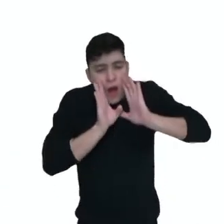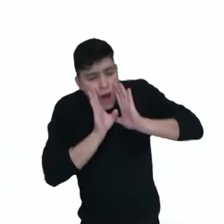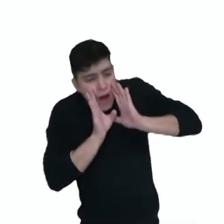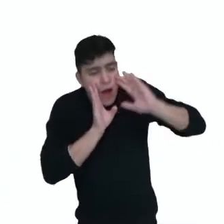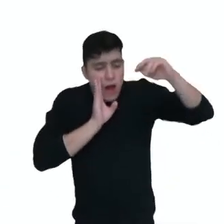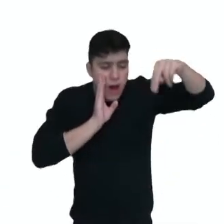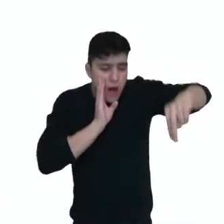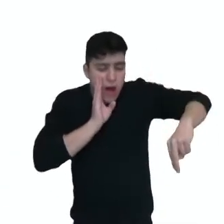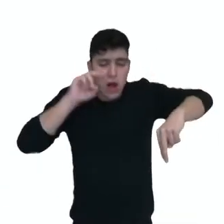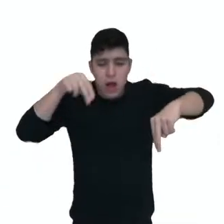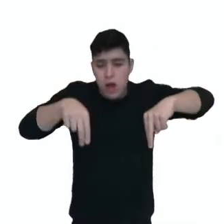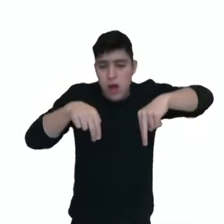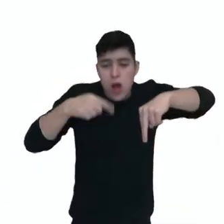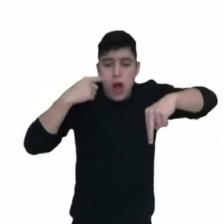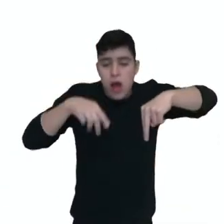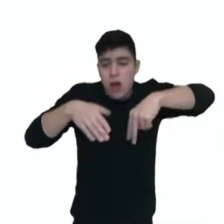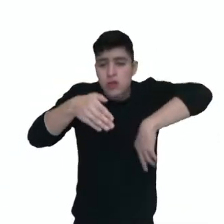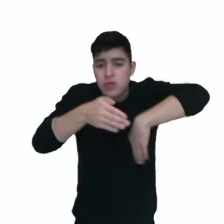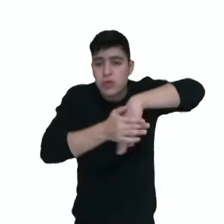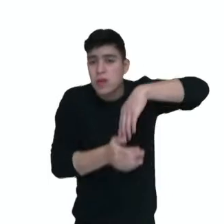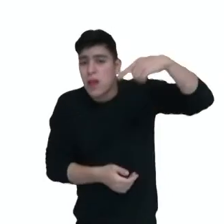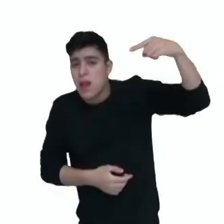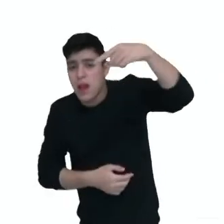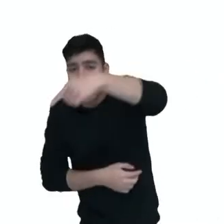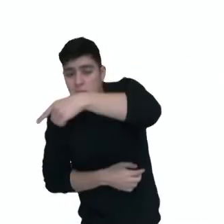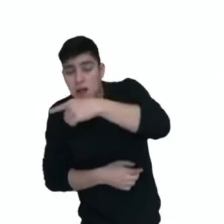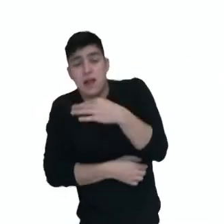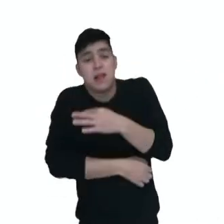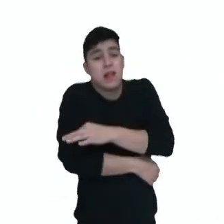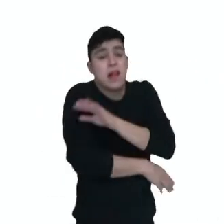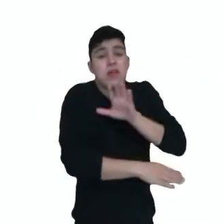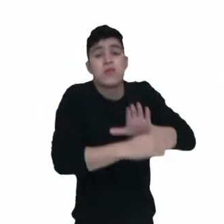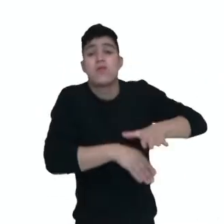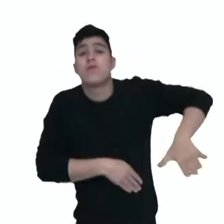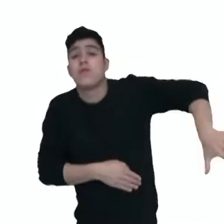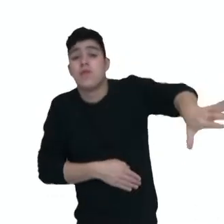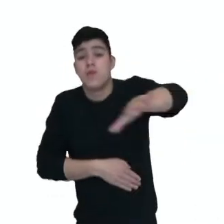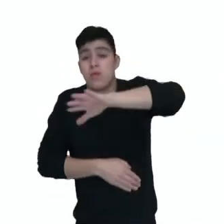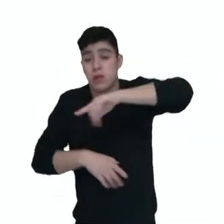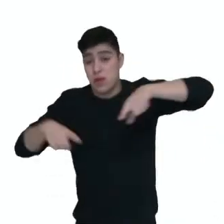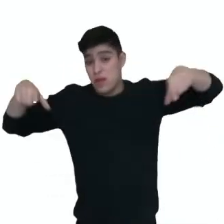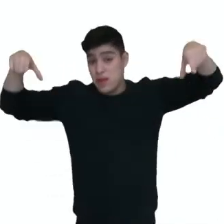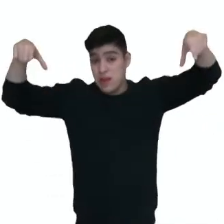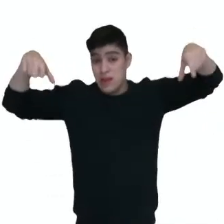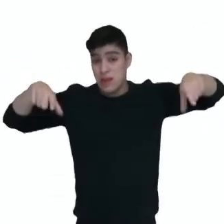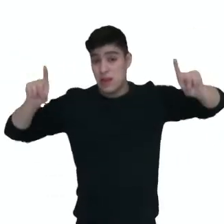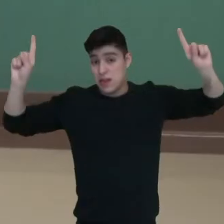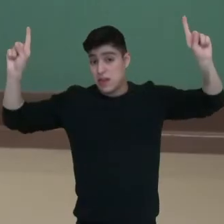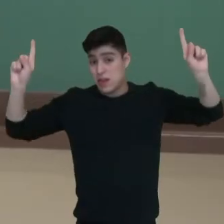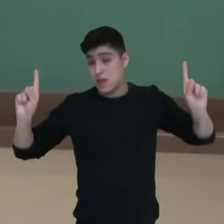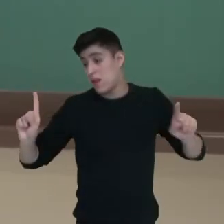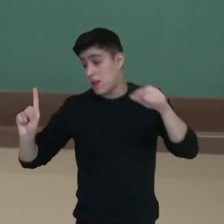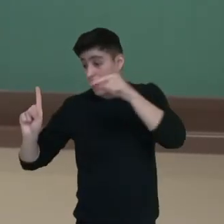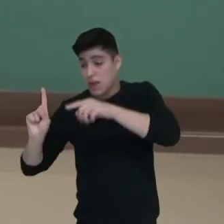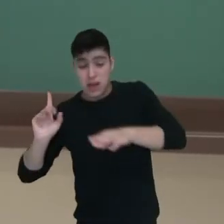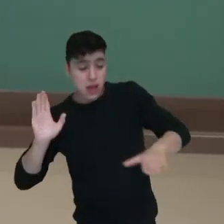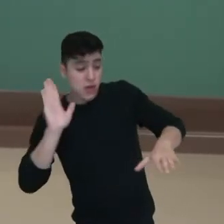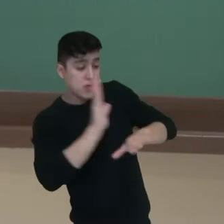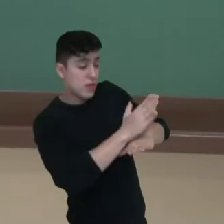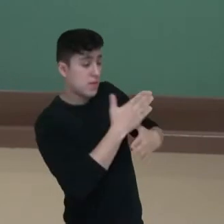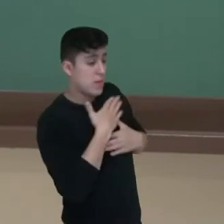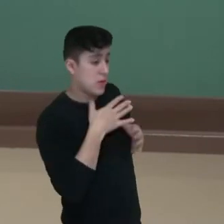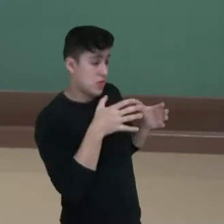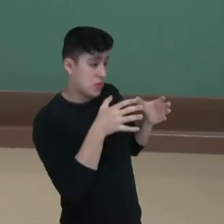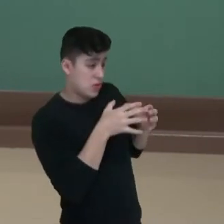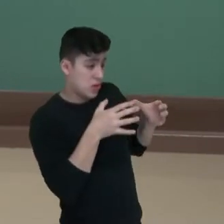chutar. E o técnico também auxilia durante a quadra. Lembram lá que a professora falou que tem as bandas, né?